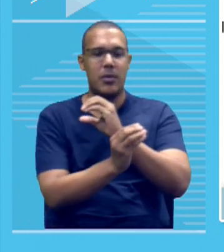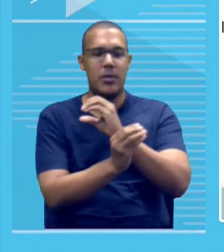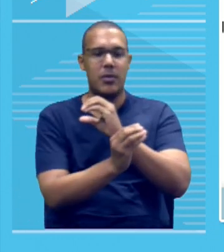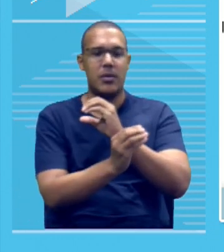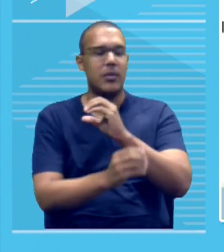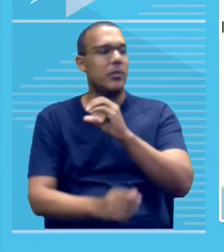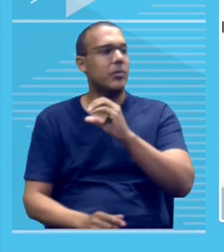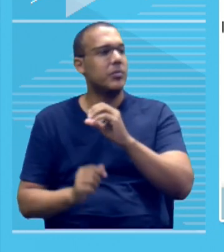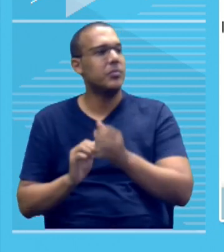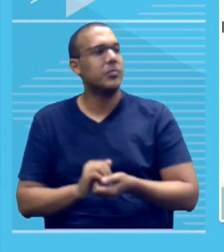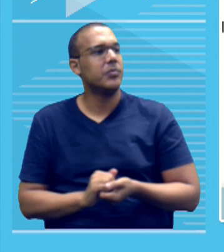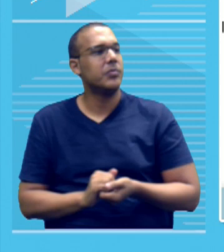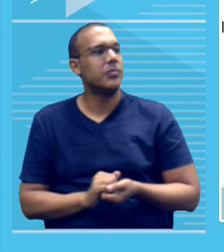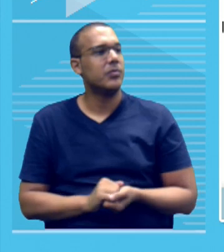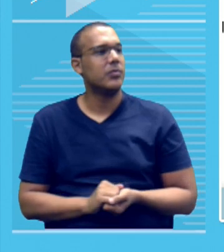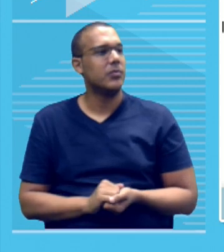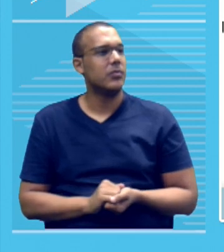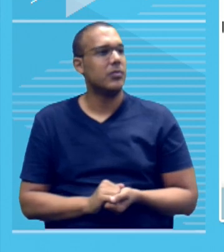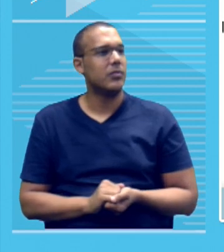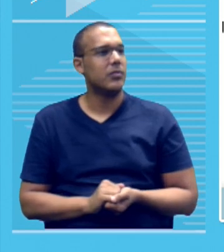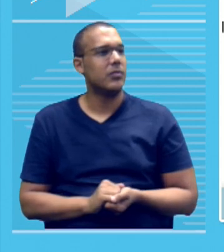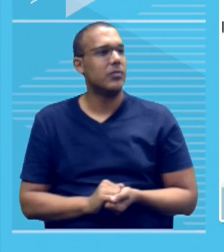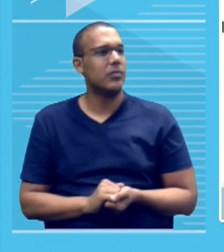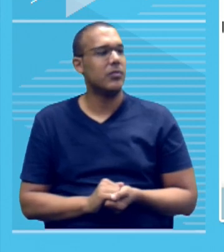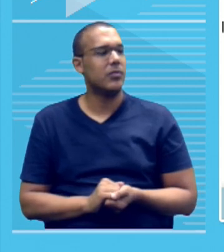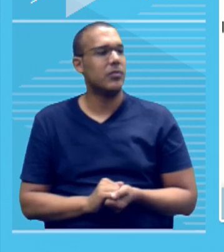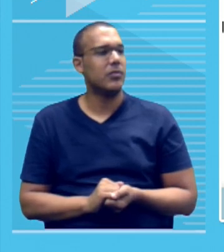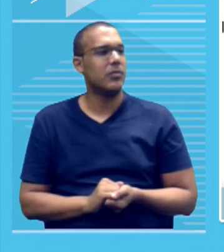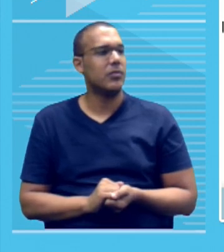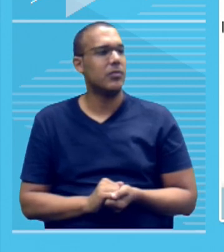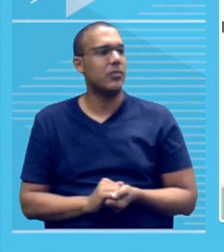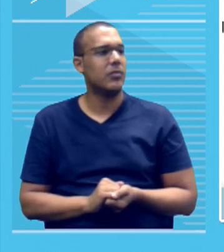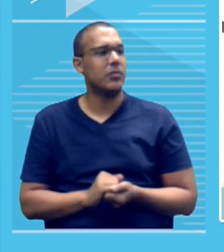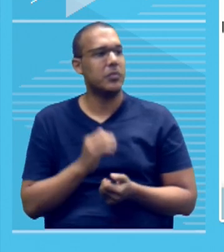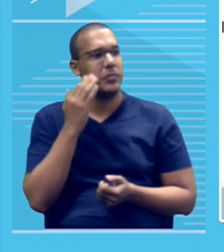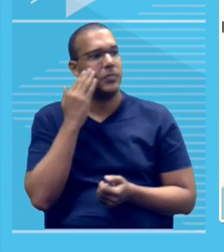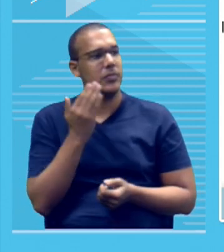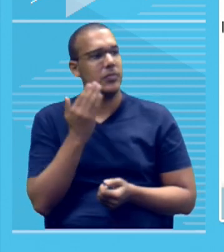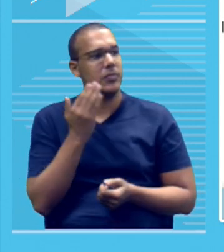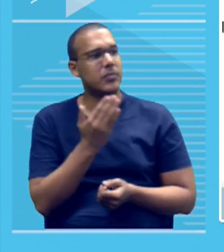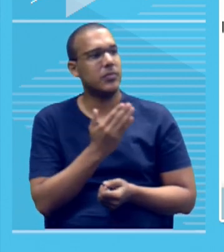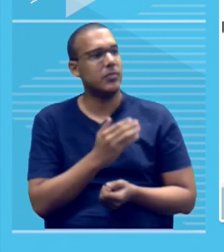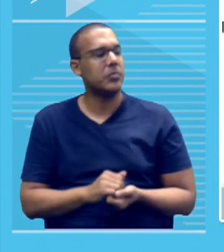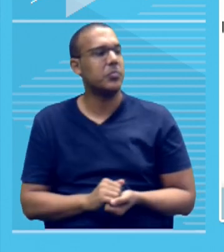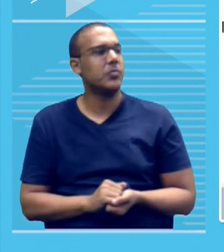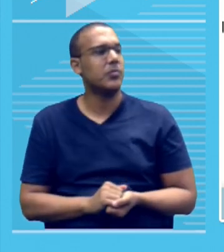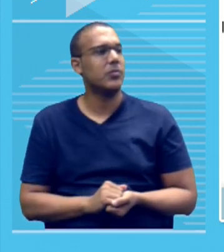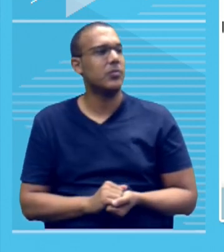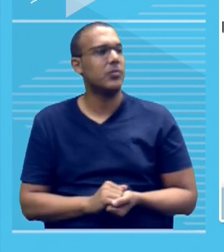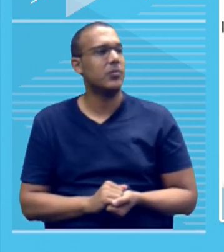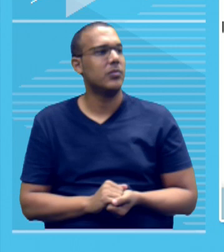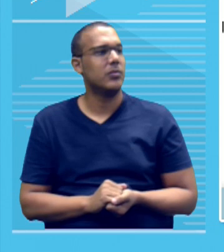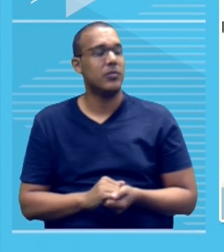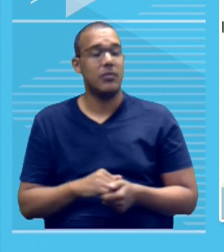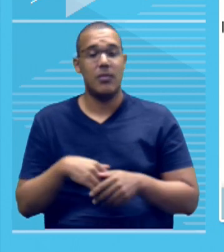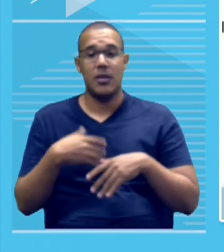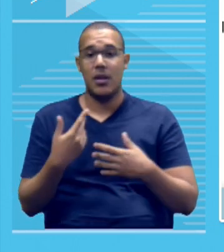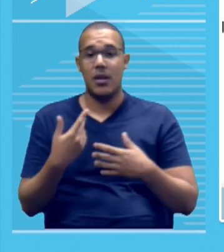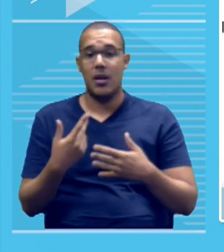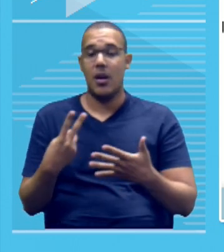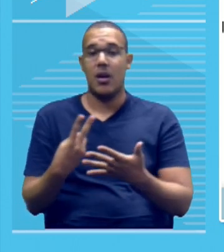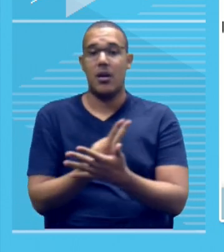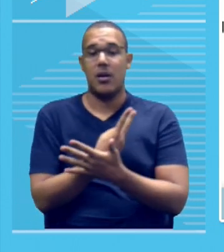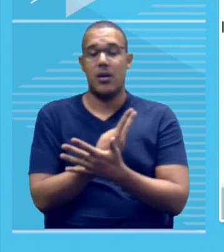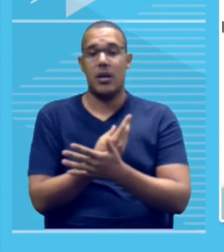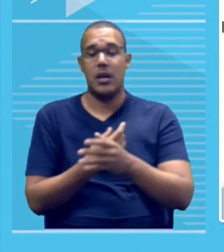hidrogenado da dupla ligação. Enquanto que o cloro vem para cá, mudei até a cor, certo? Quando isso acontece,